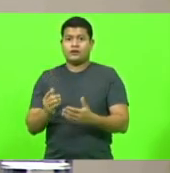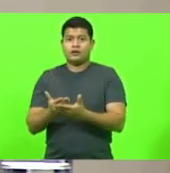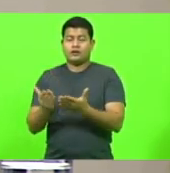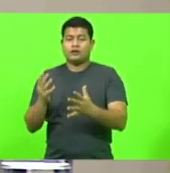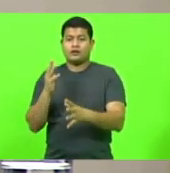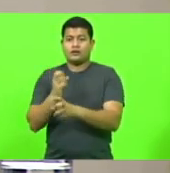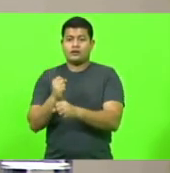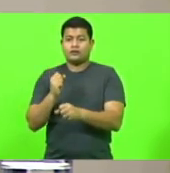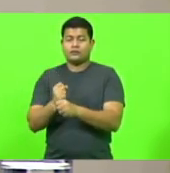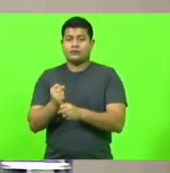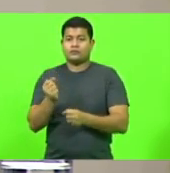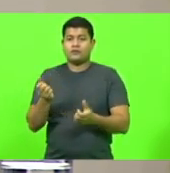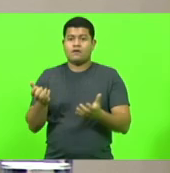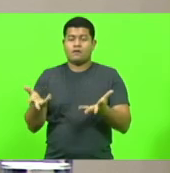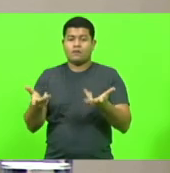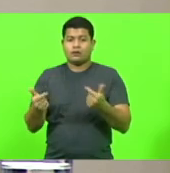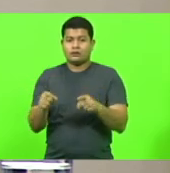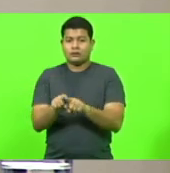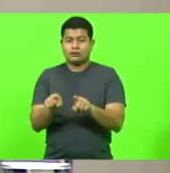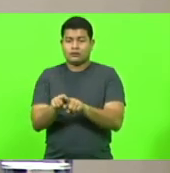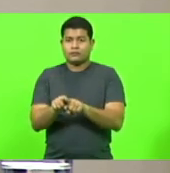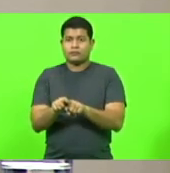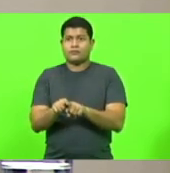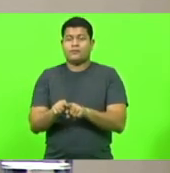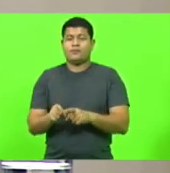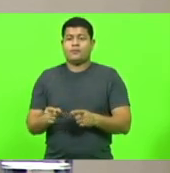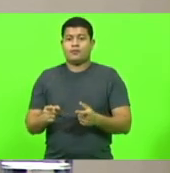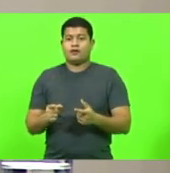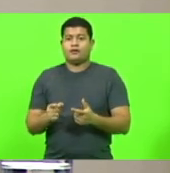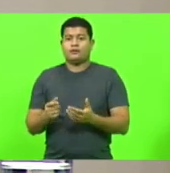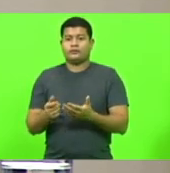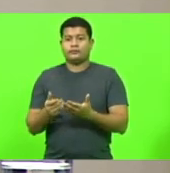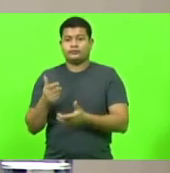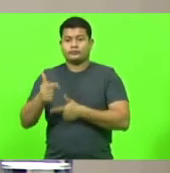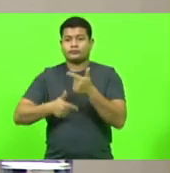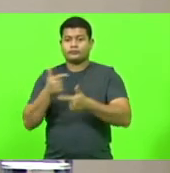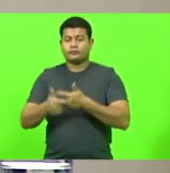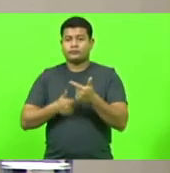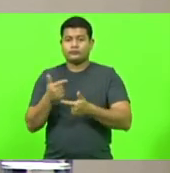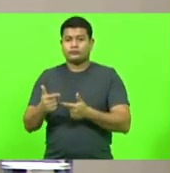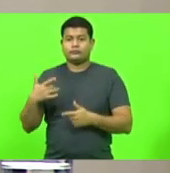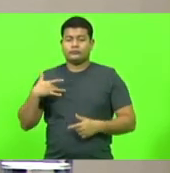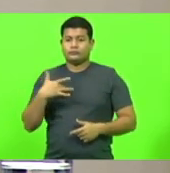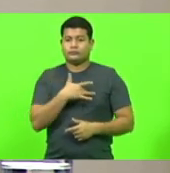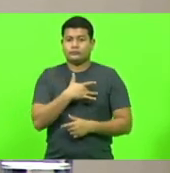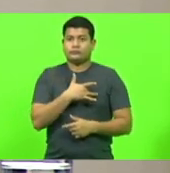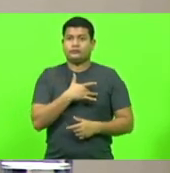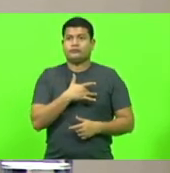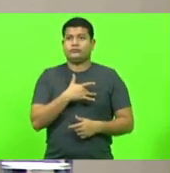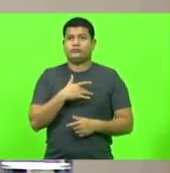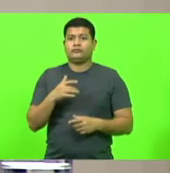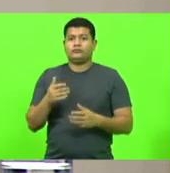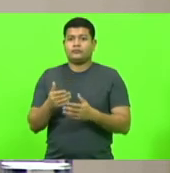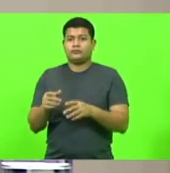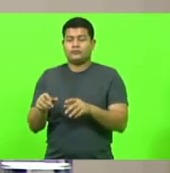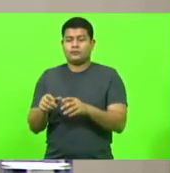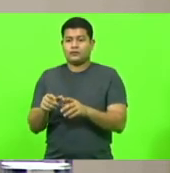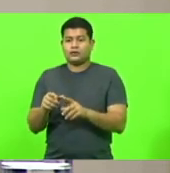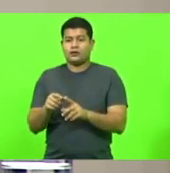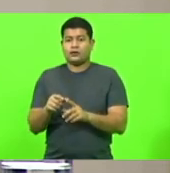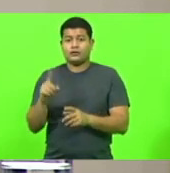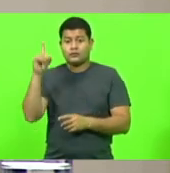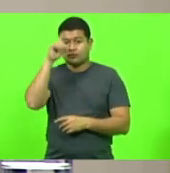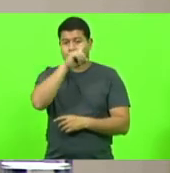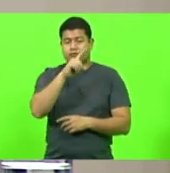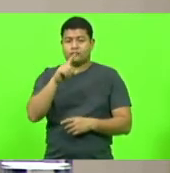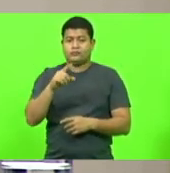e qualitativas contratualizadas pelos prestadores de serviços de saúde de média e alta complexidades no âmbito